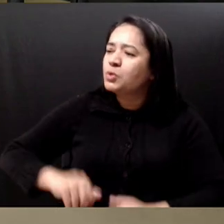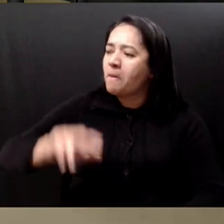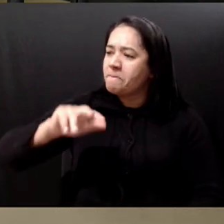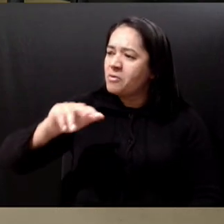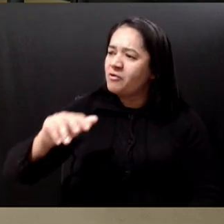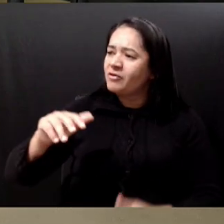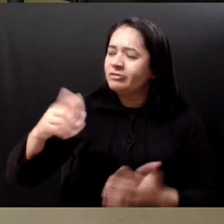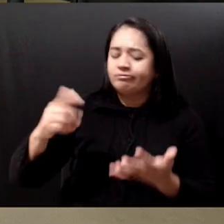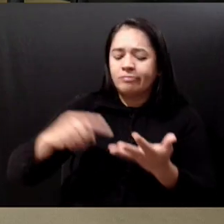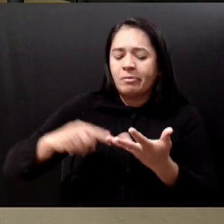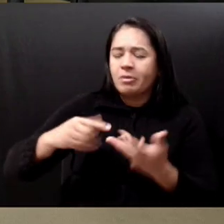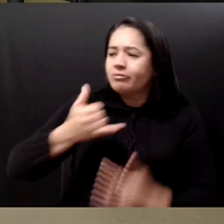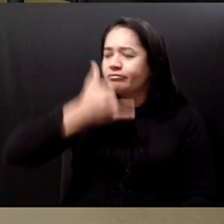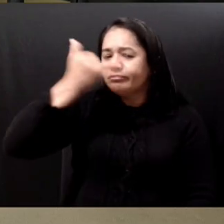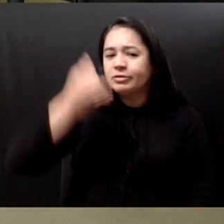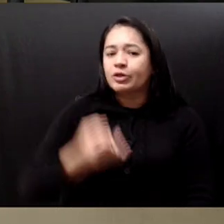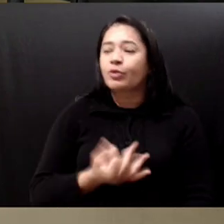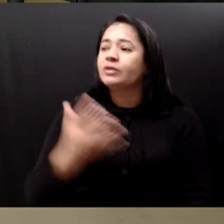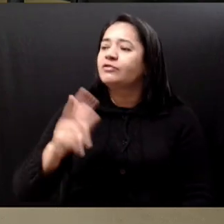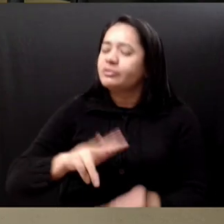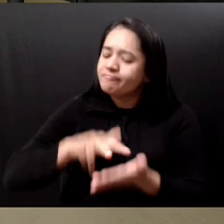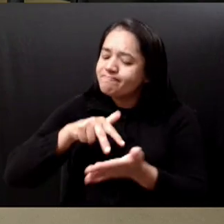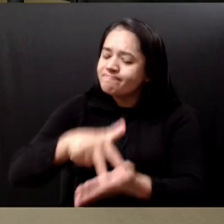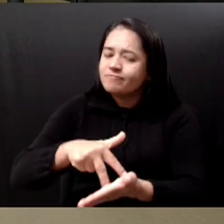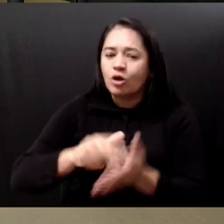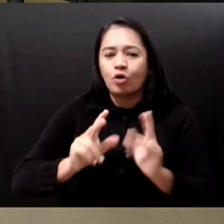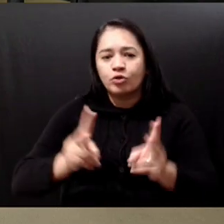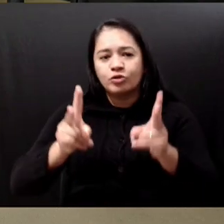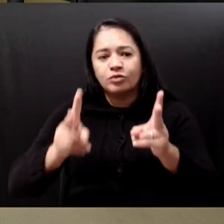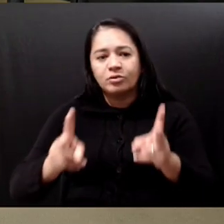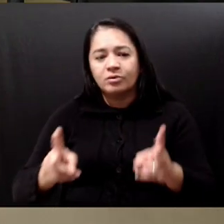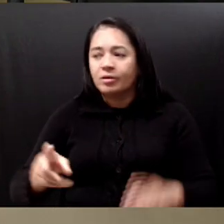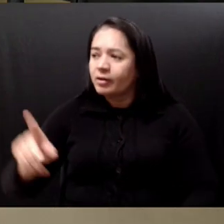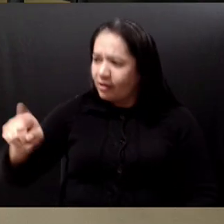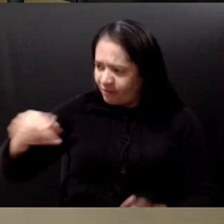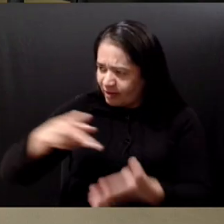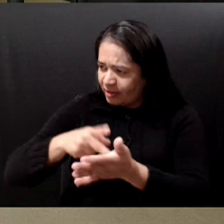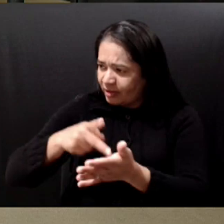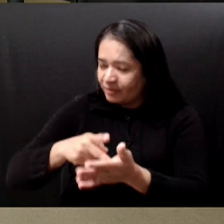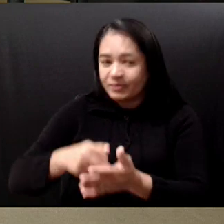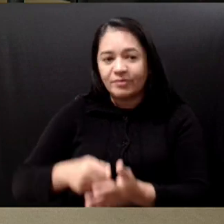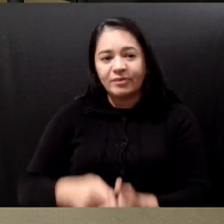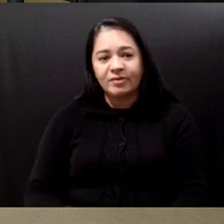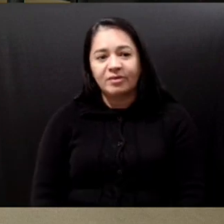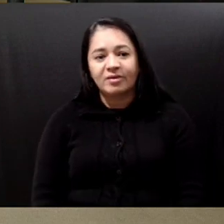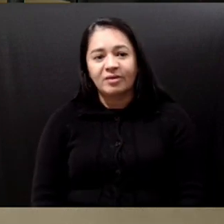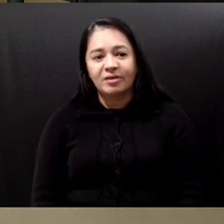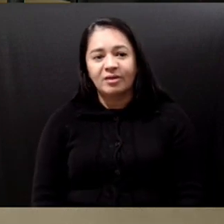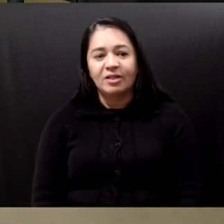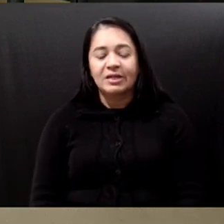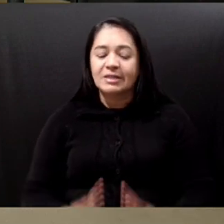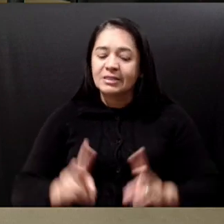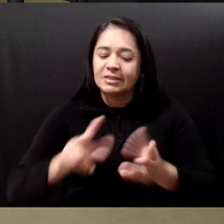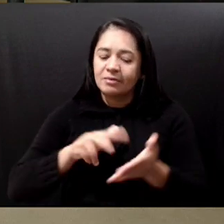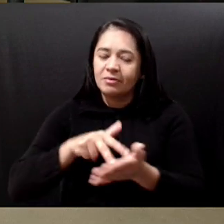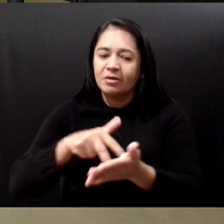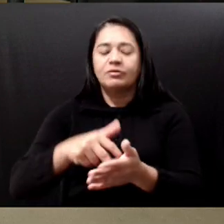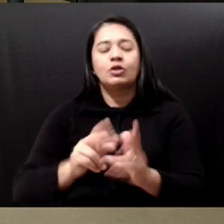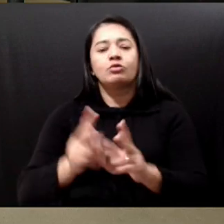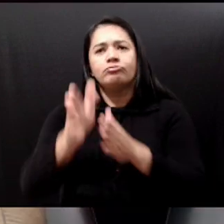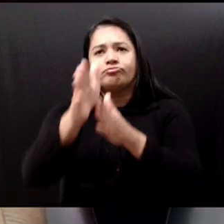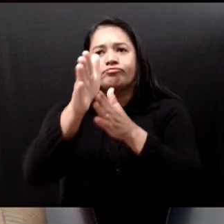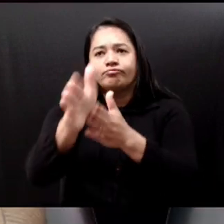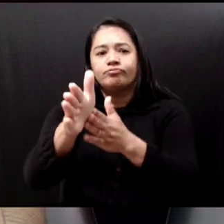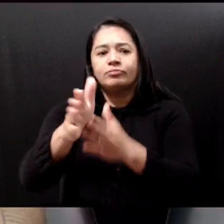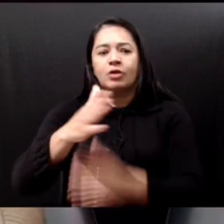você levantou com vontade de desistir? É ou não é? Todas elas eu levantei e continuei para frente. O meu esporte é o jiu-jitsu, que é um